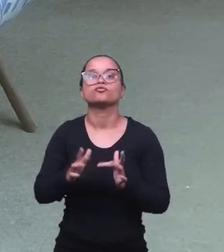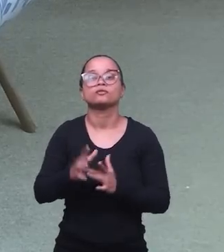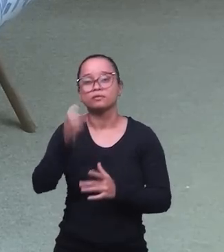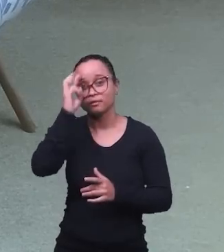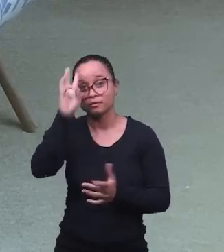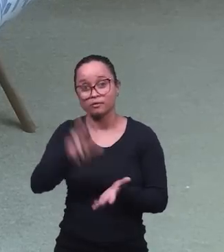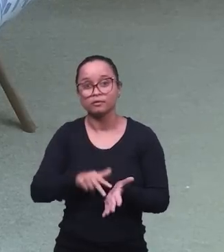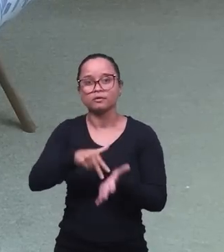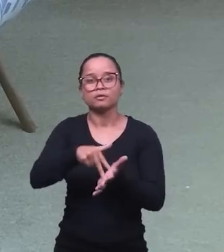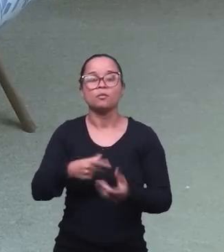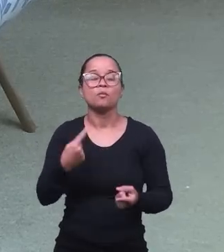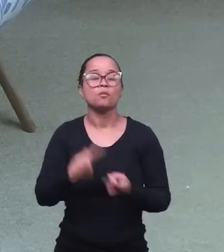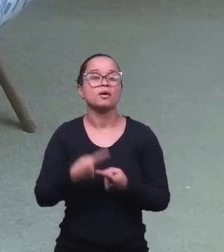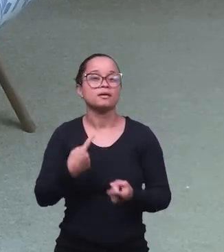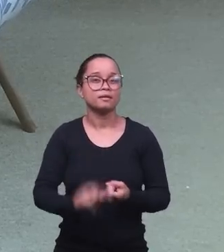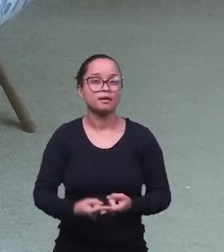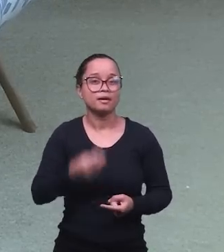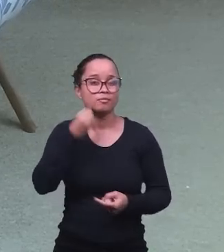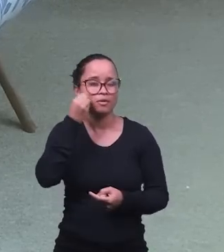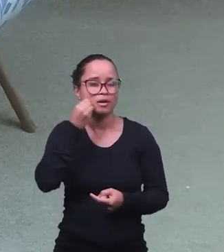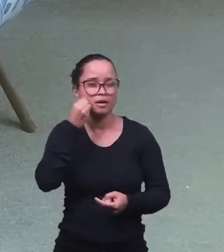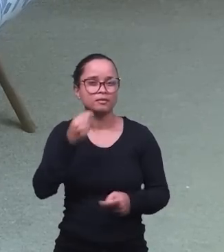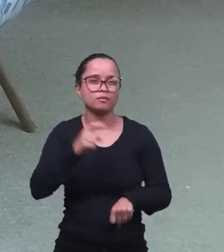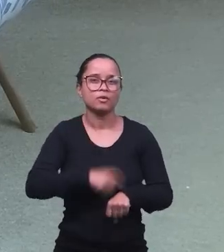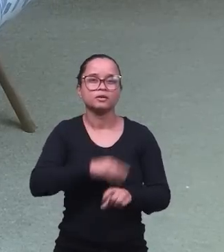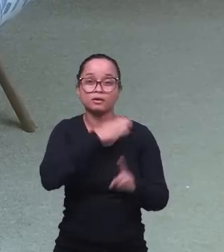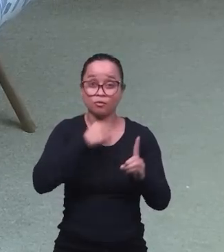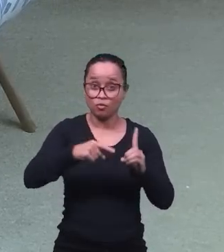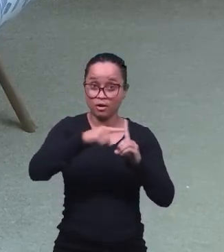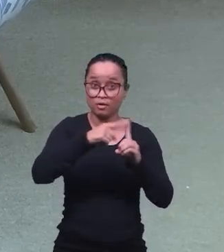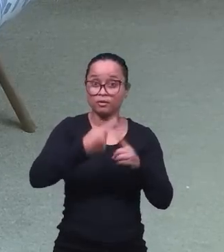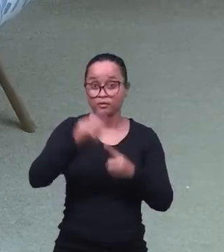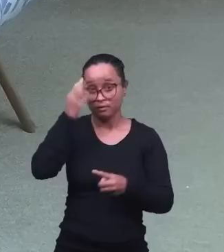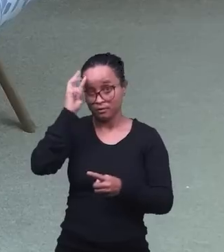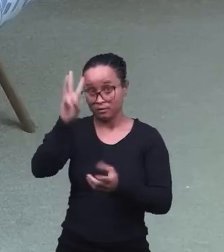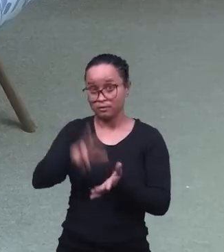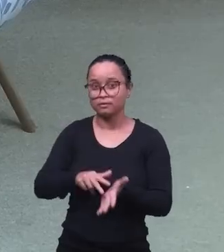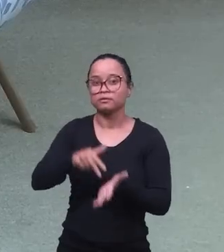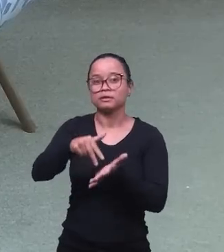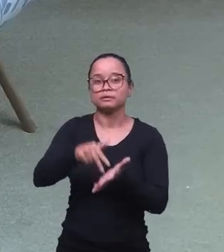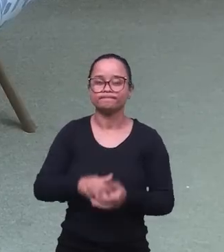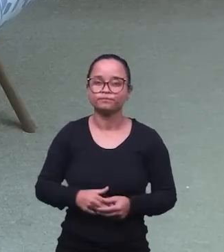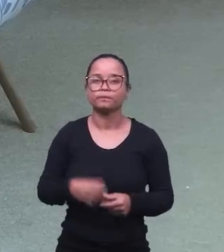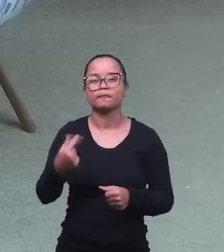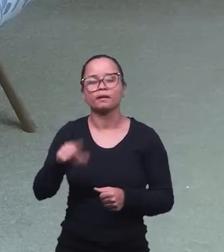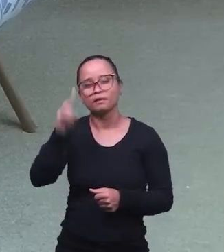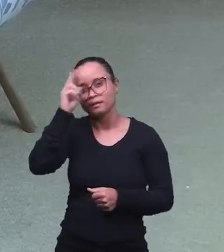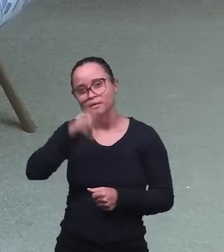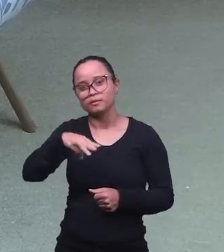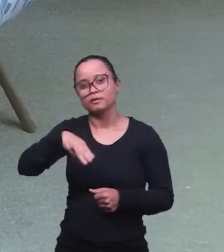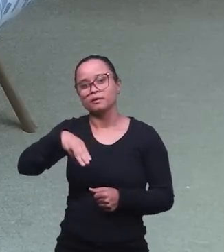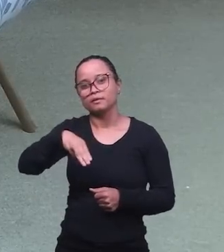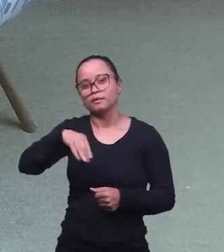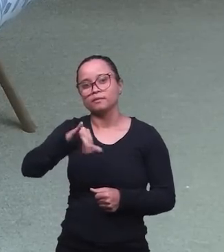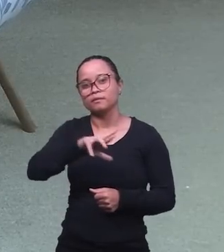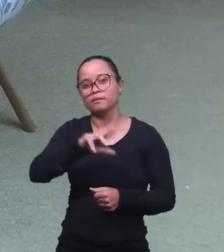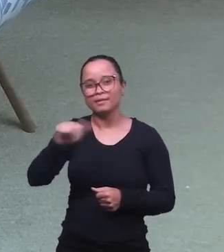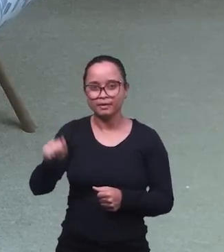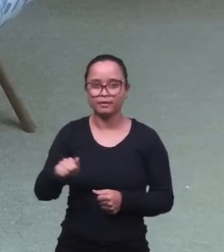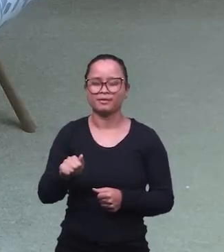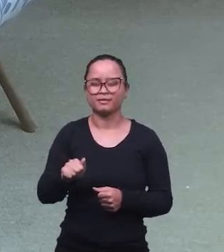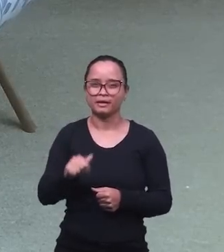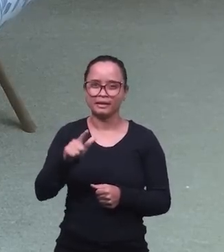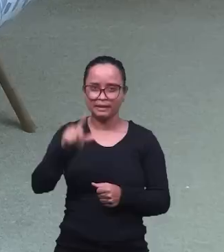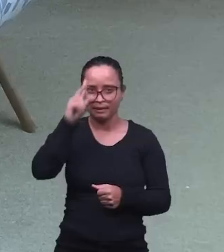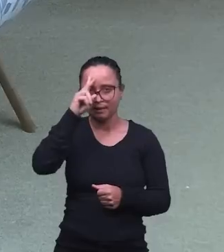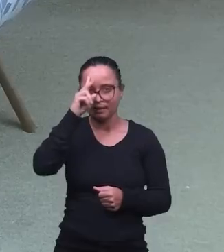porque é a sua experiência com a morte e com a ressurreição. Nós lembramos até da mirra, né? A mirra, que é aquela plantinha que quanto mais